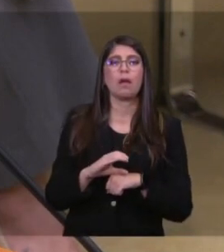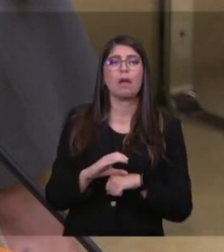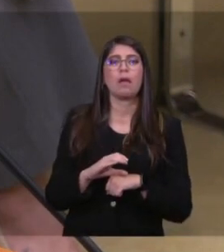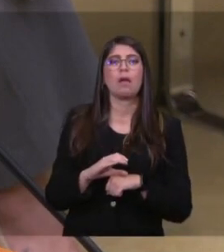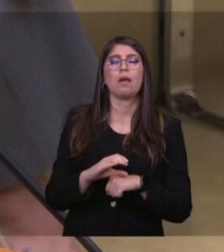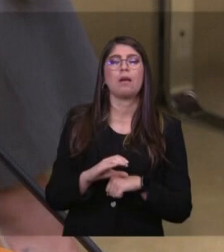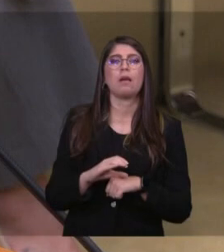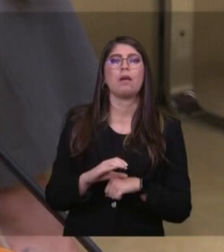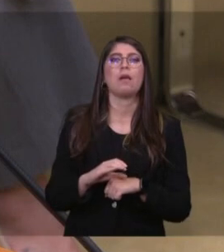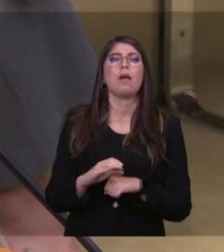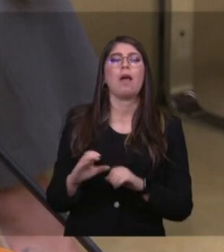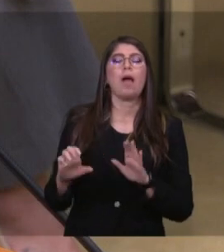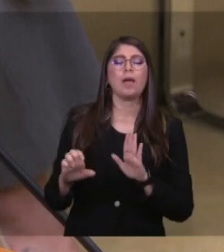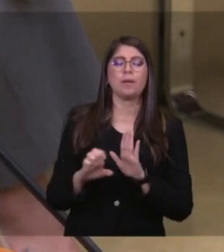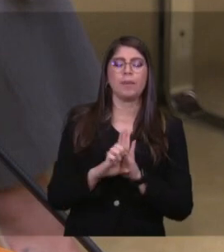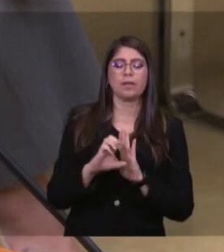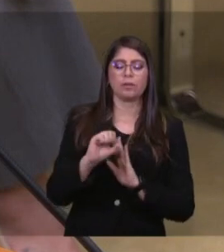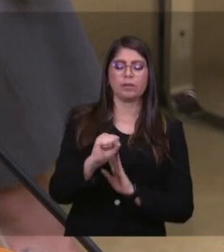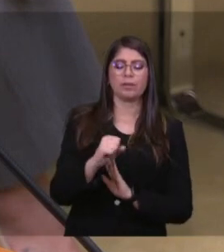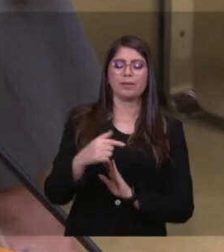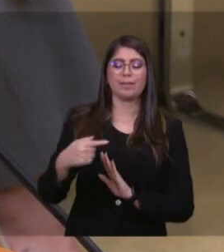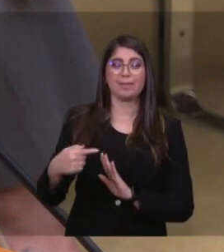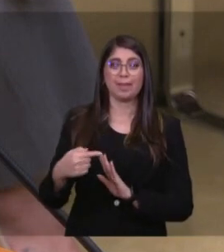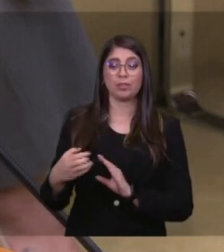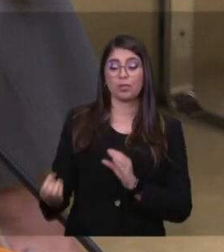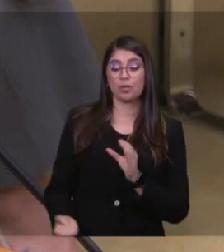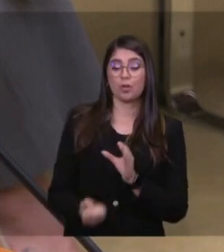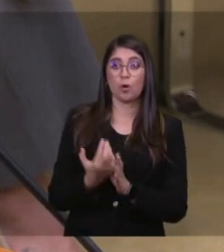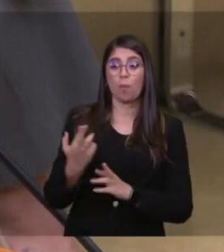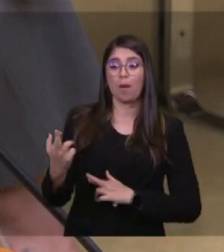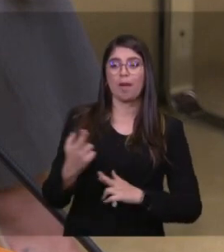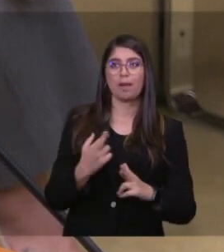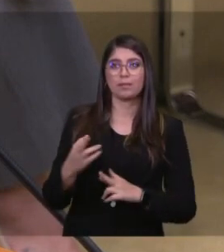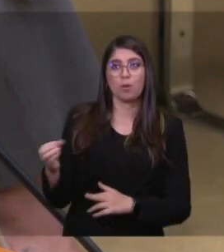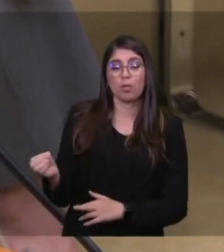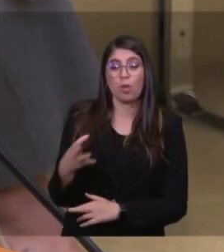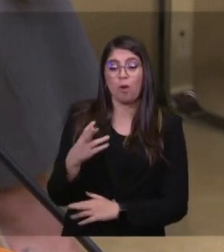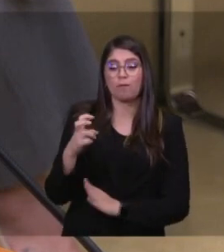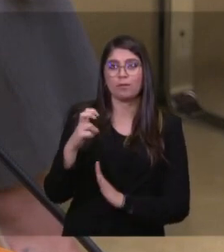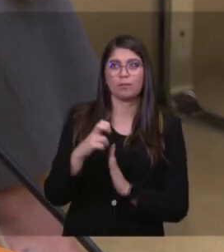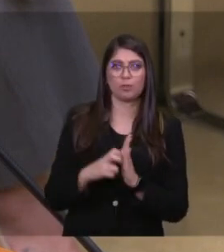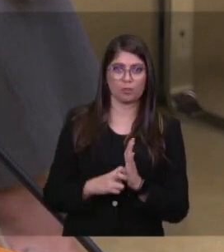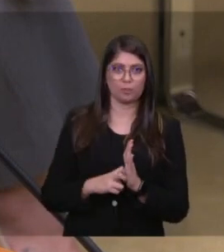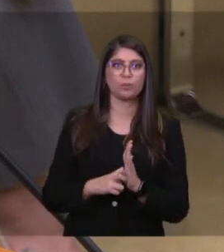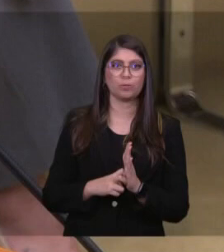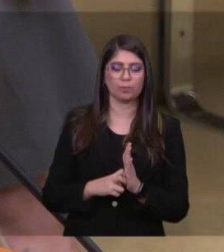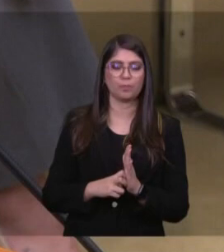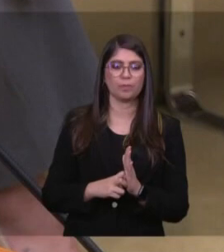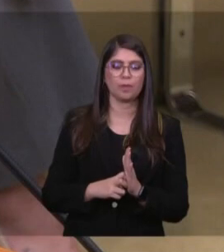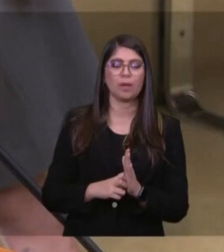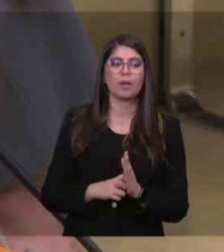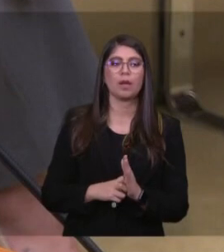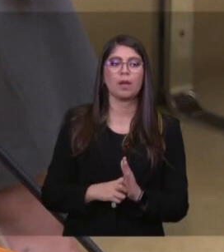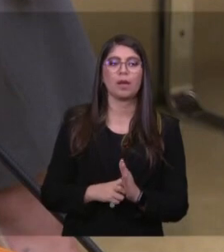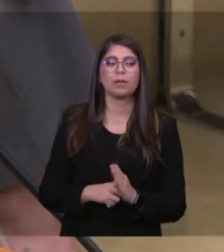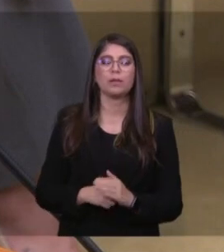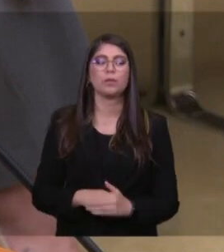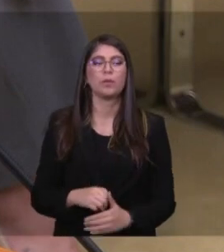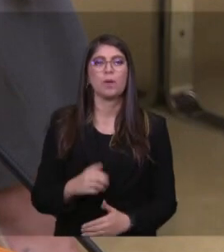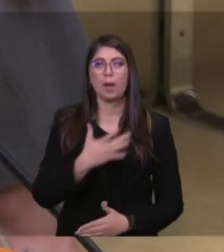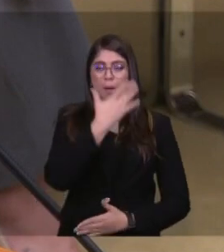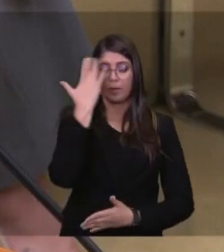Constitucional 87, criou, sim, uma nova relação jurídico-tributária entre o contribuinte e o